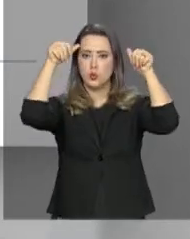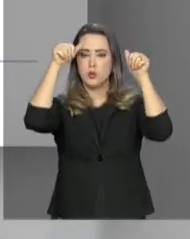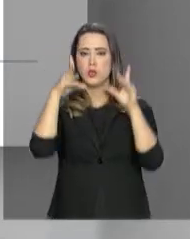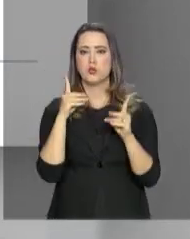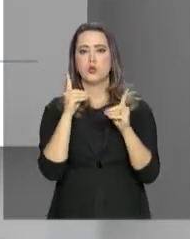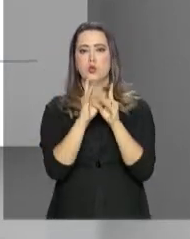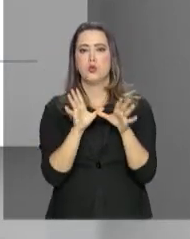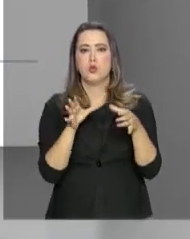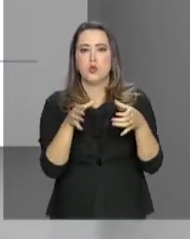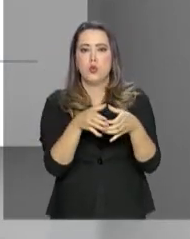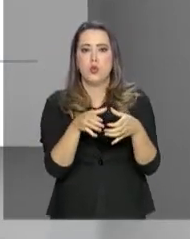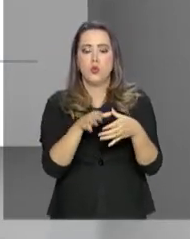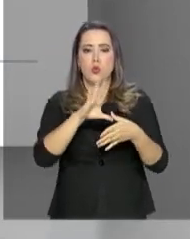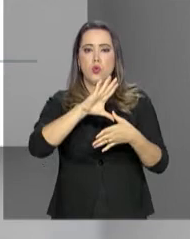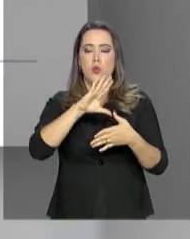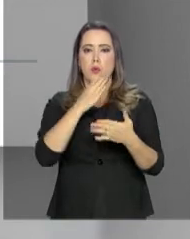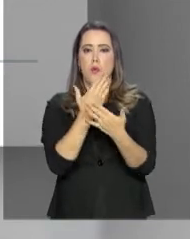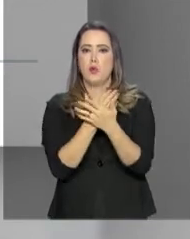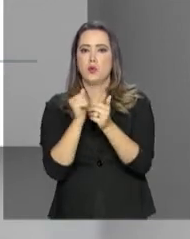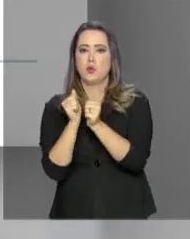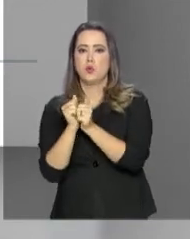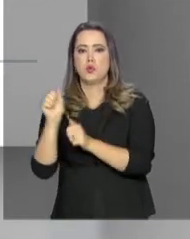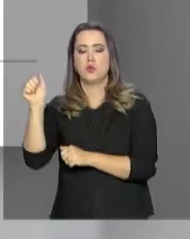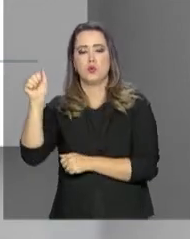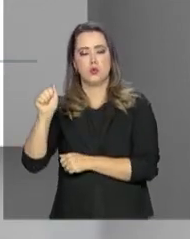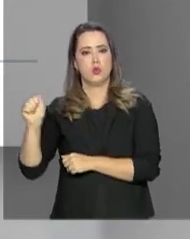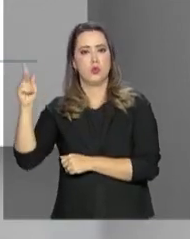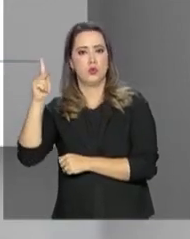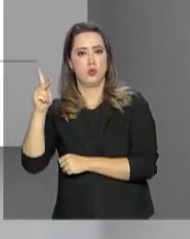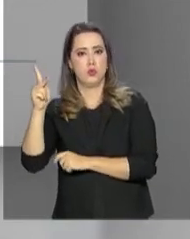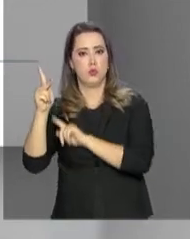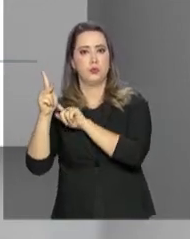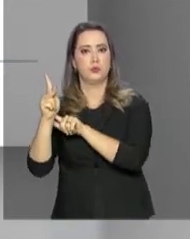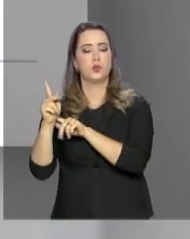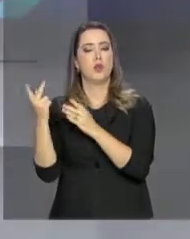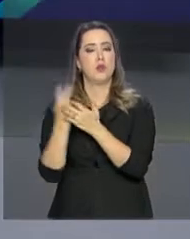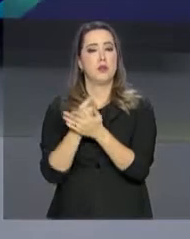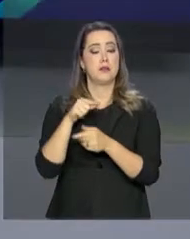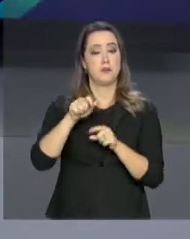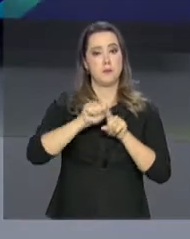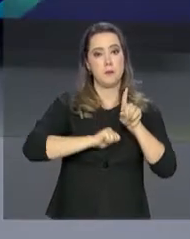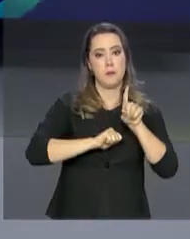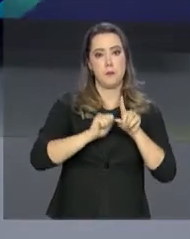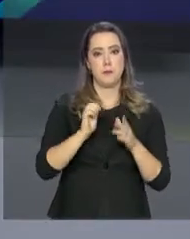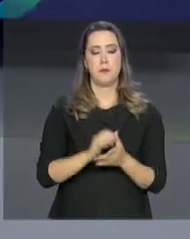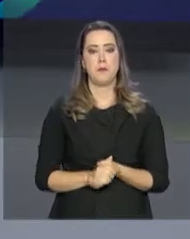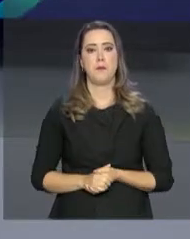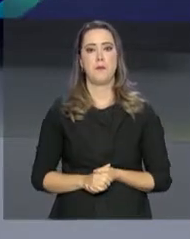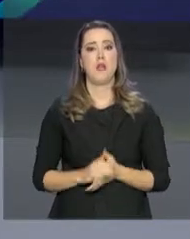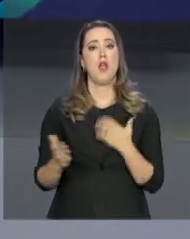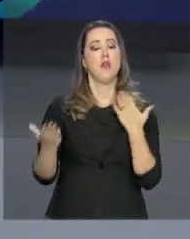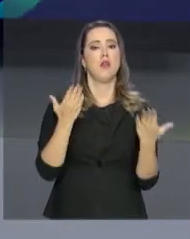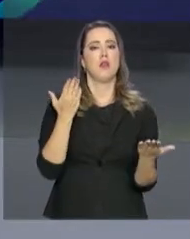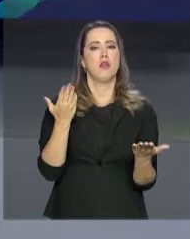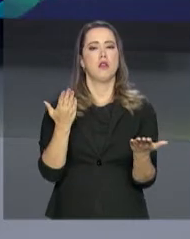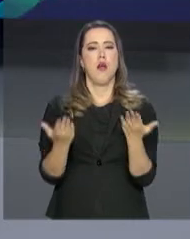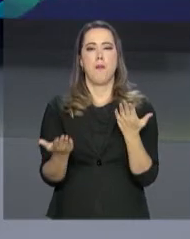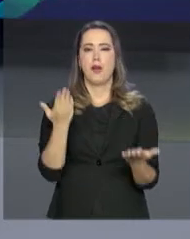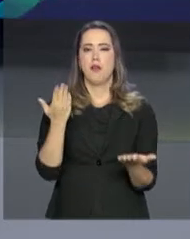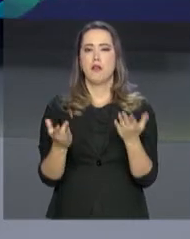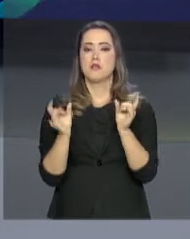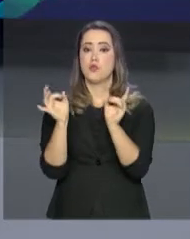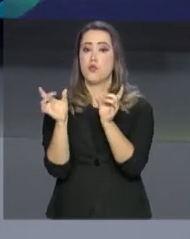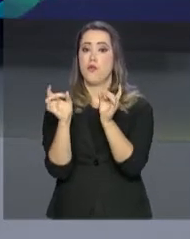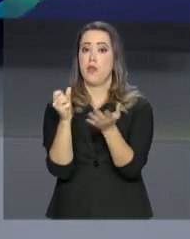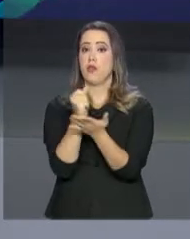Mercosul-Aliança do Pacífico, que será realizada ainda este mês. A balança comercial brasileira registrou superávit em